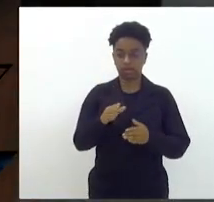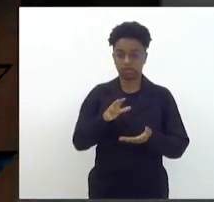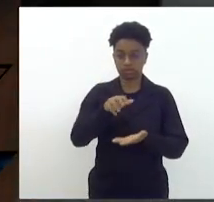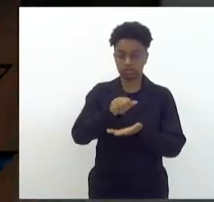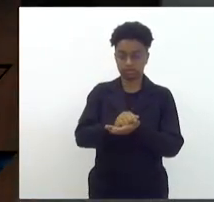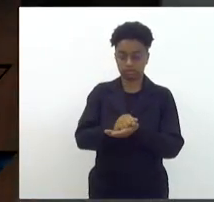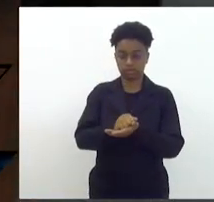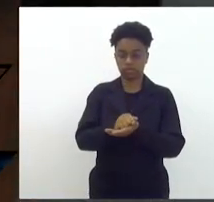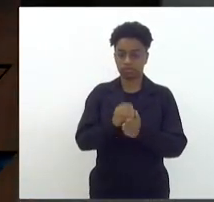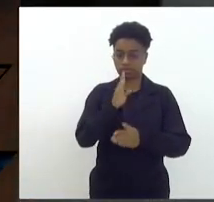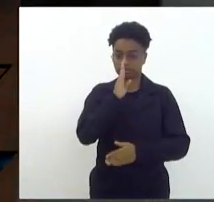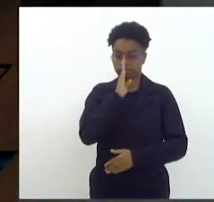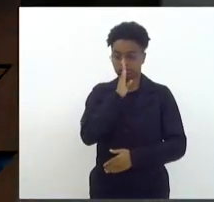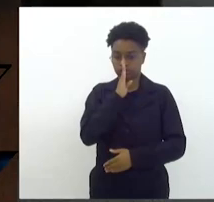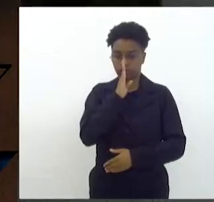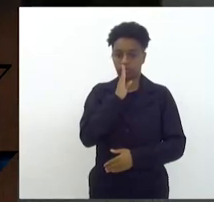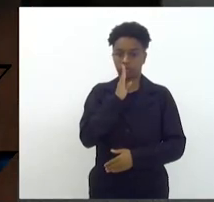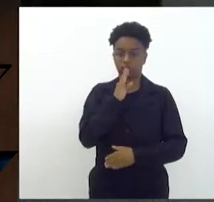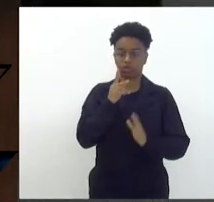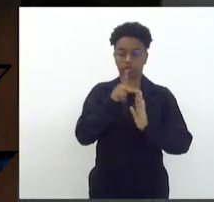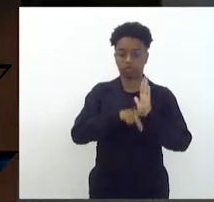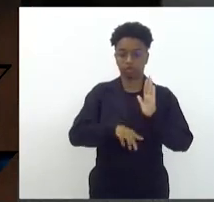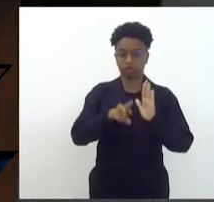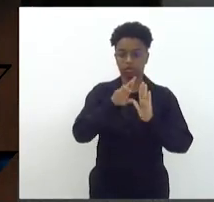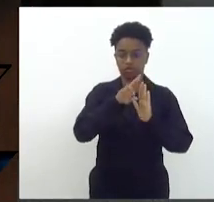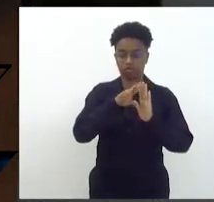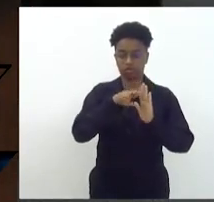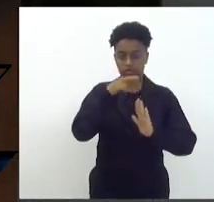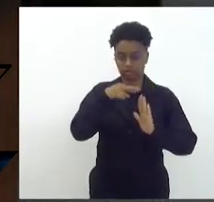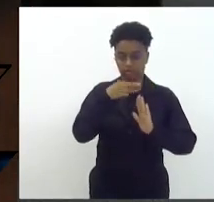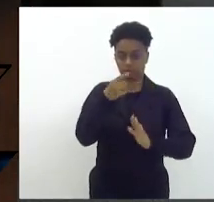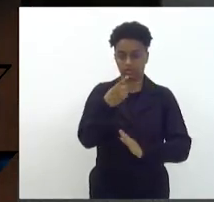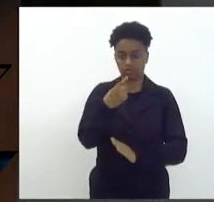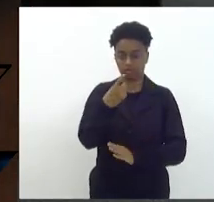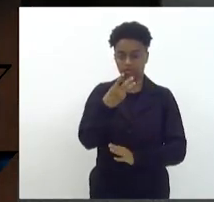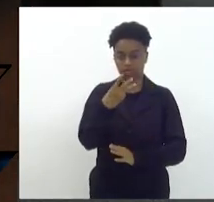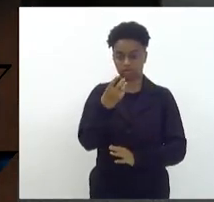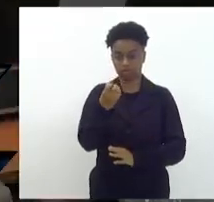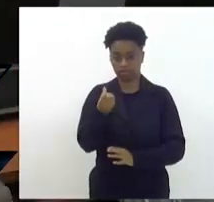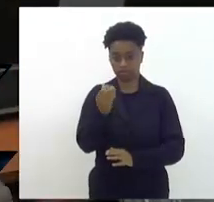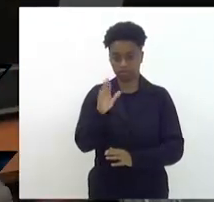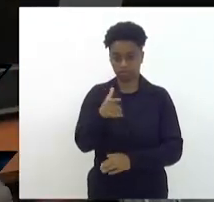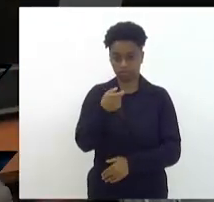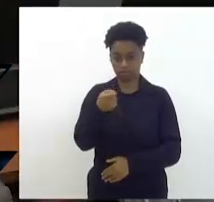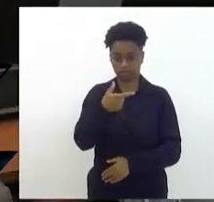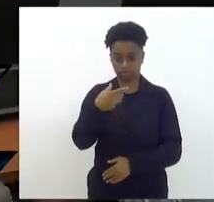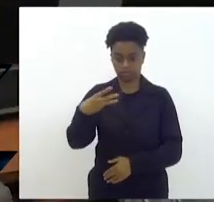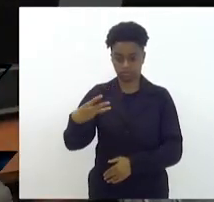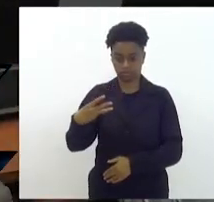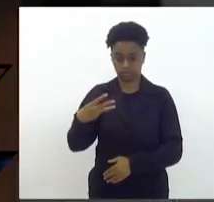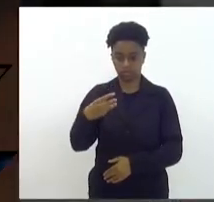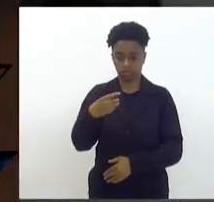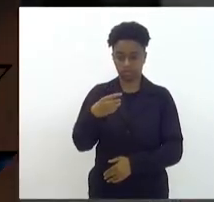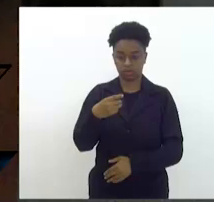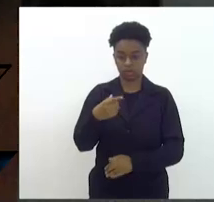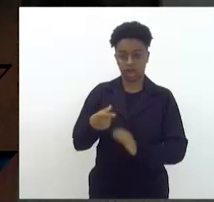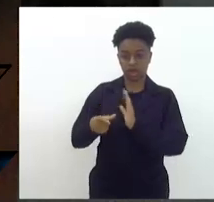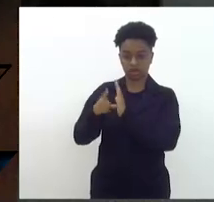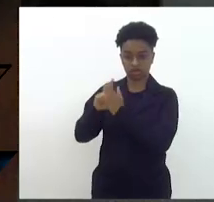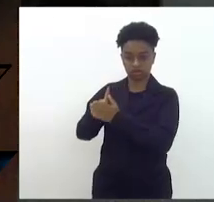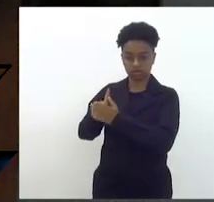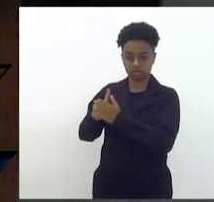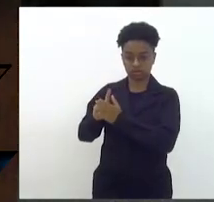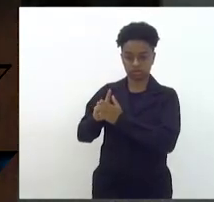bancada inteira do pessoal no projeto de resolução 36 2023 Qual o projeto pode repetir